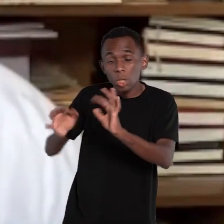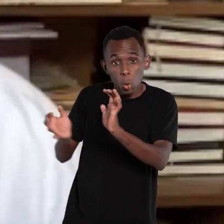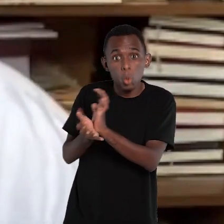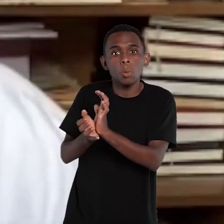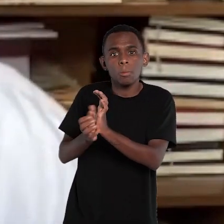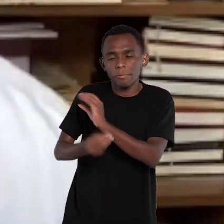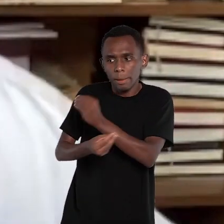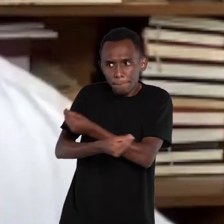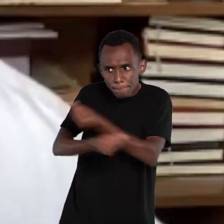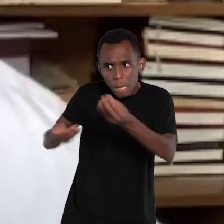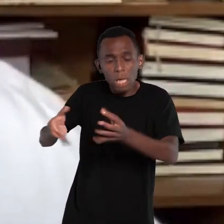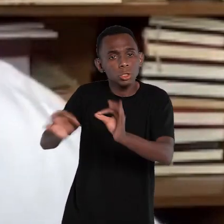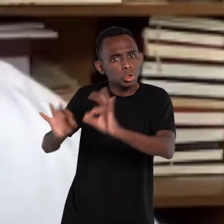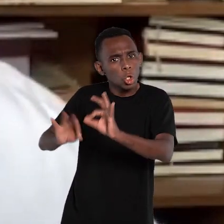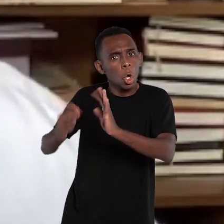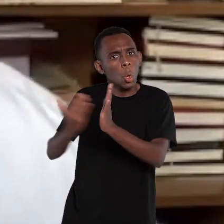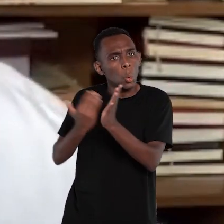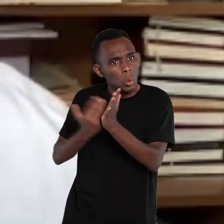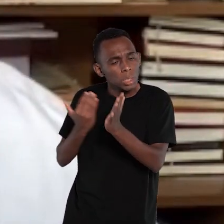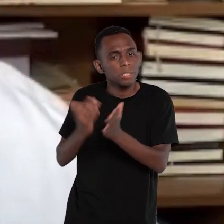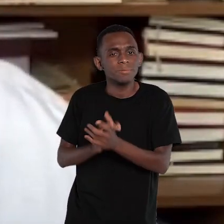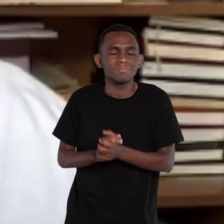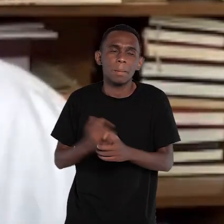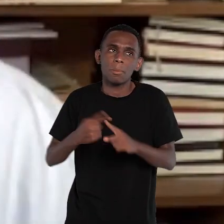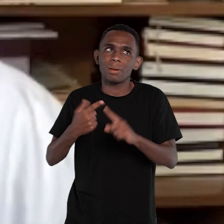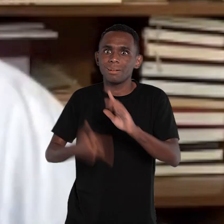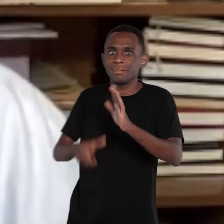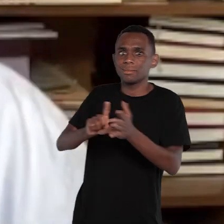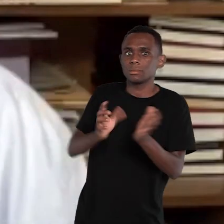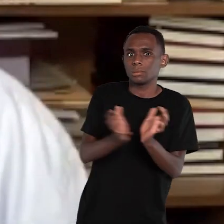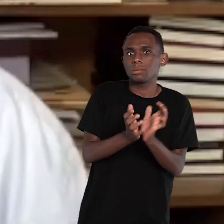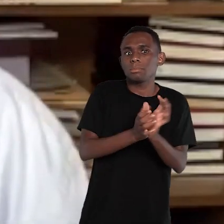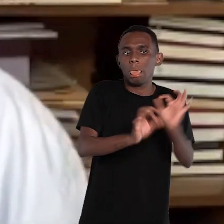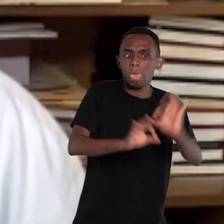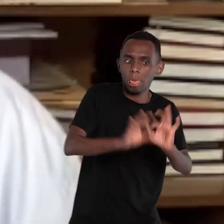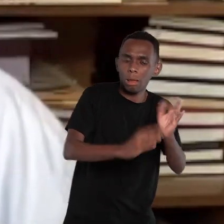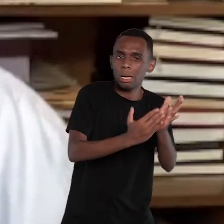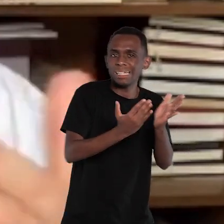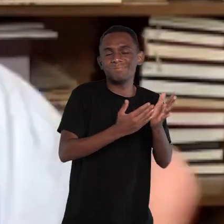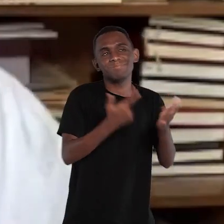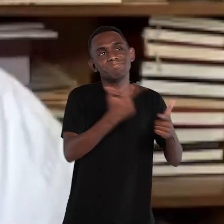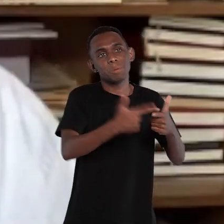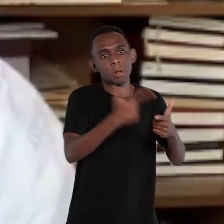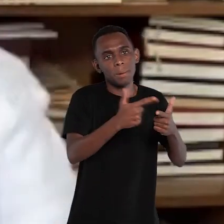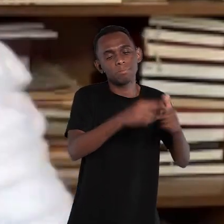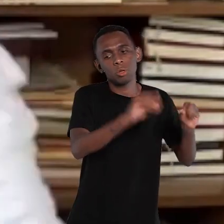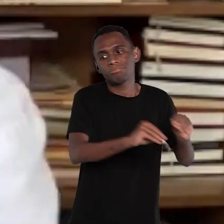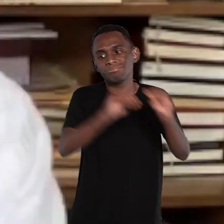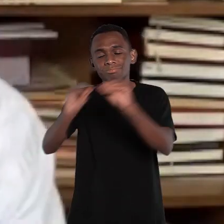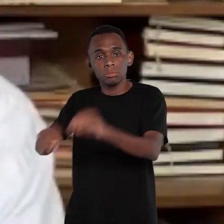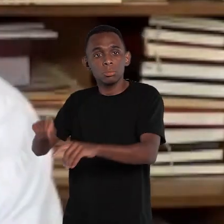para o meu livro. Eu estava saindo da COSAC, eu tinha tido uns problemas na COSAC, e